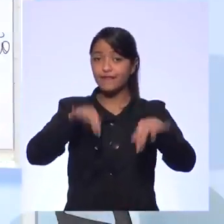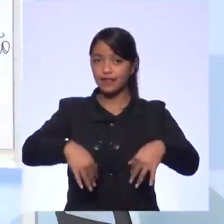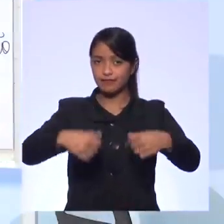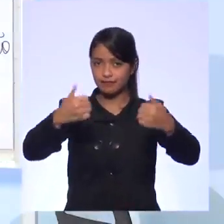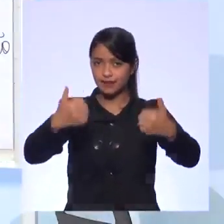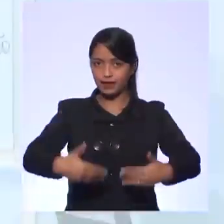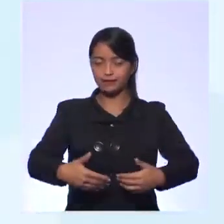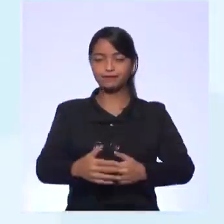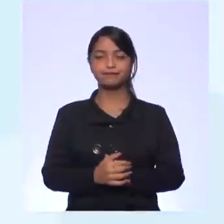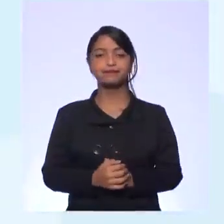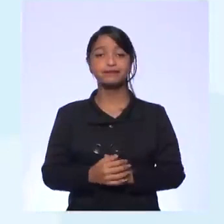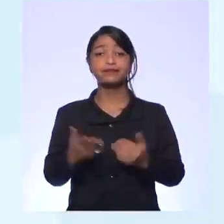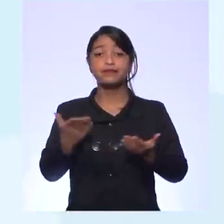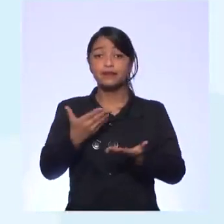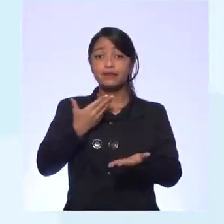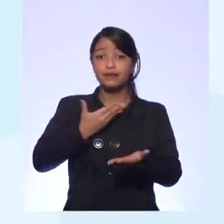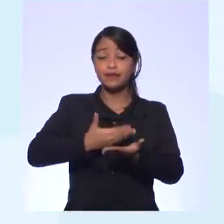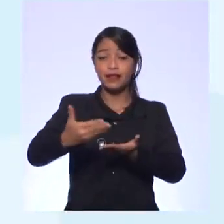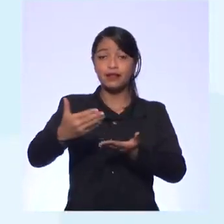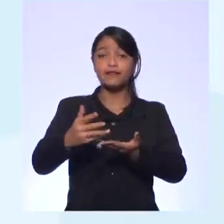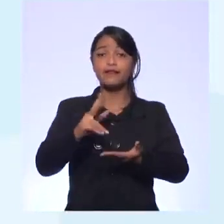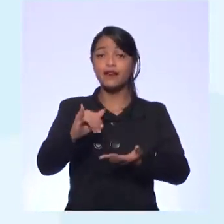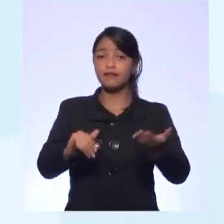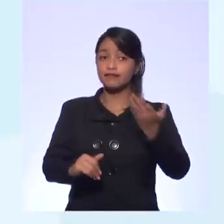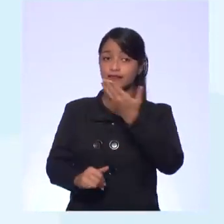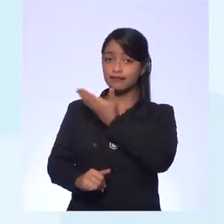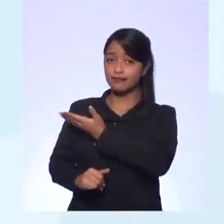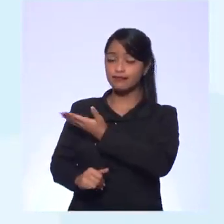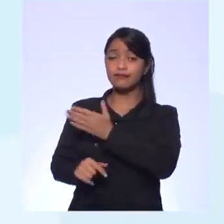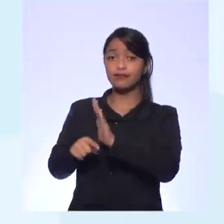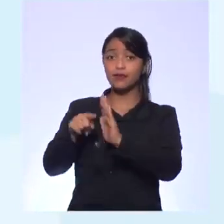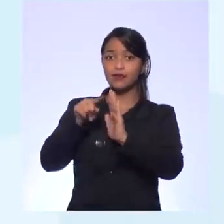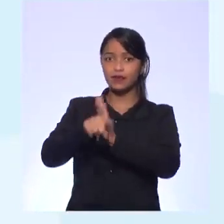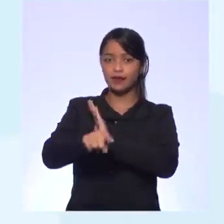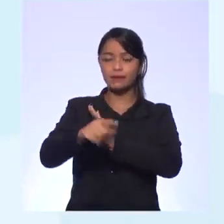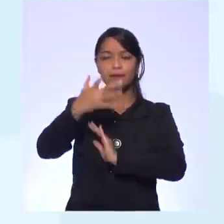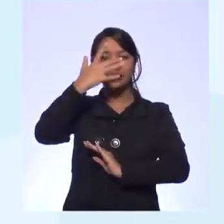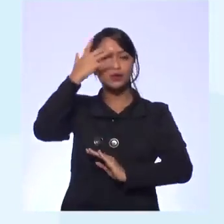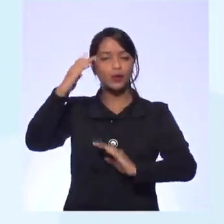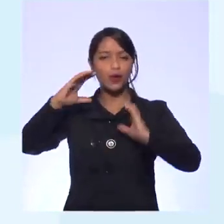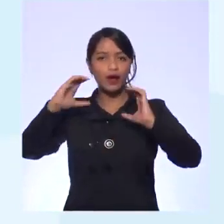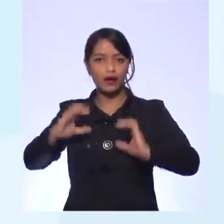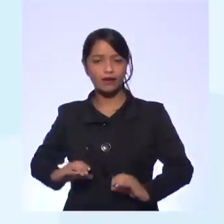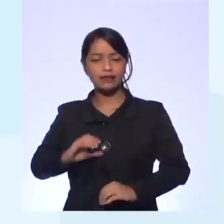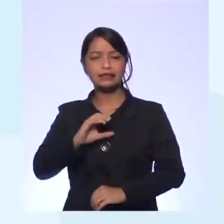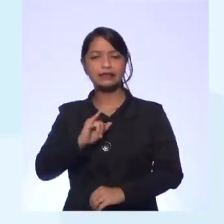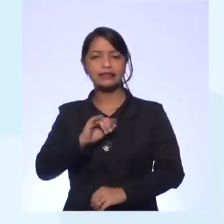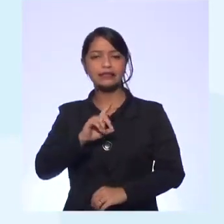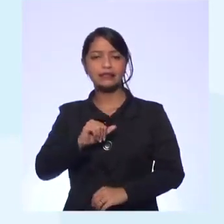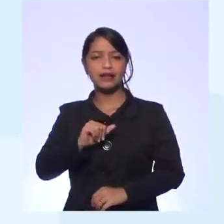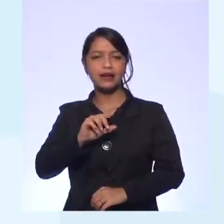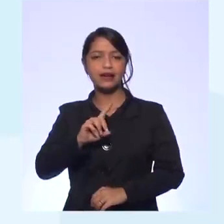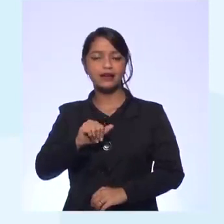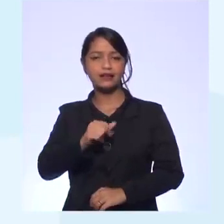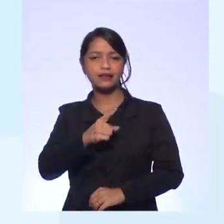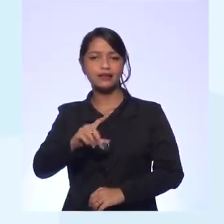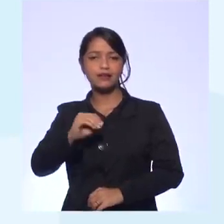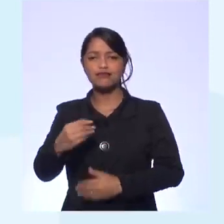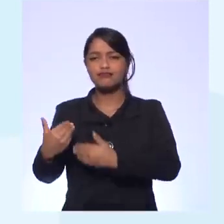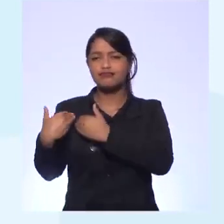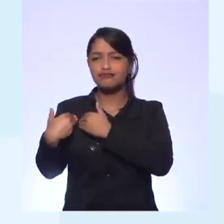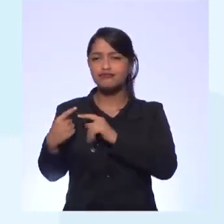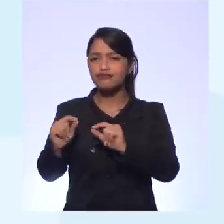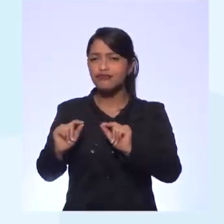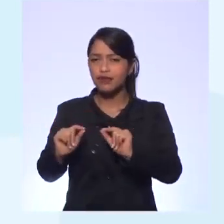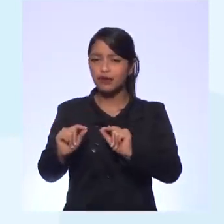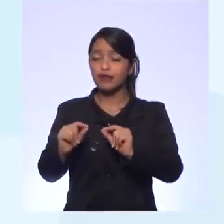questão no chat. Qual o papel do cidadão? Deixarei 1 minuto, pois essa pergunta ela já foi feita